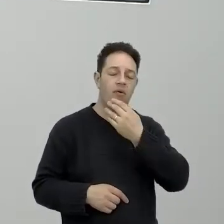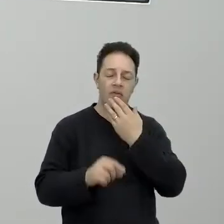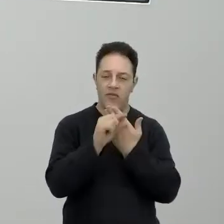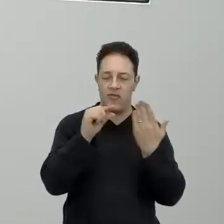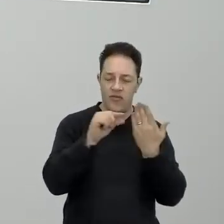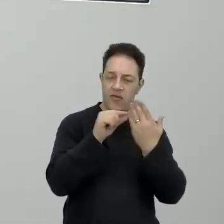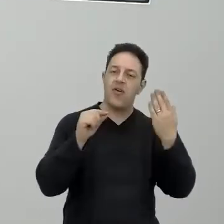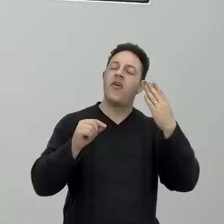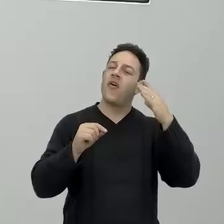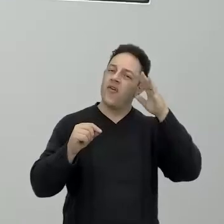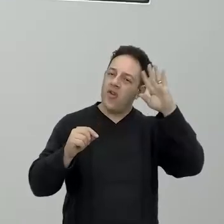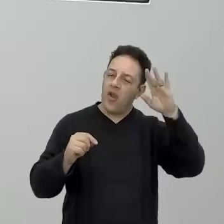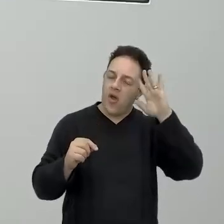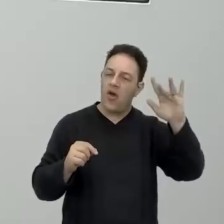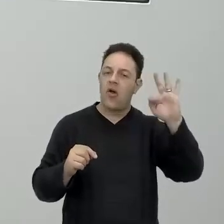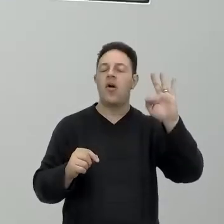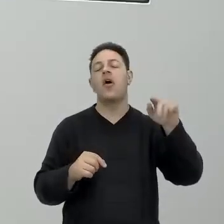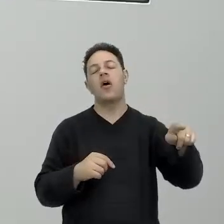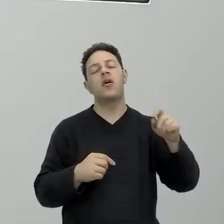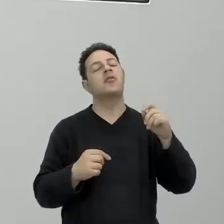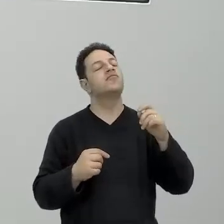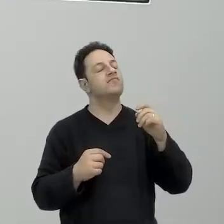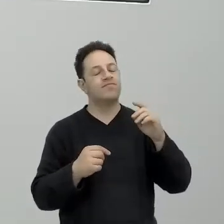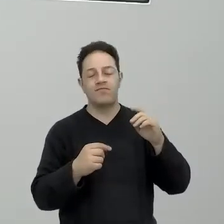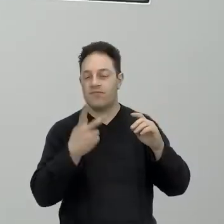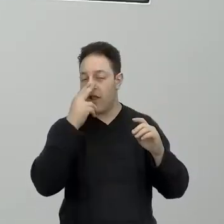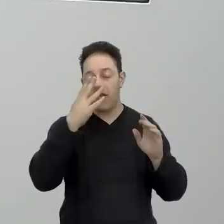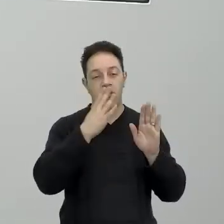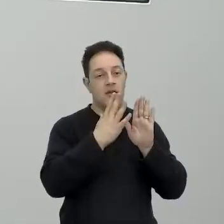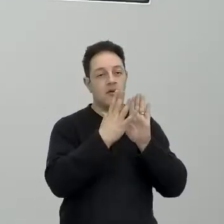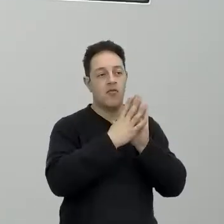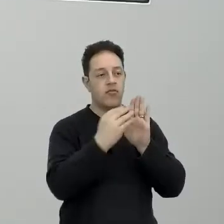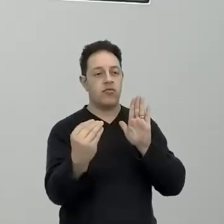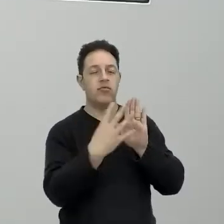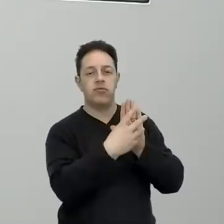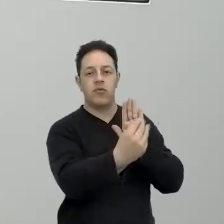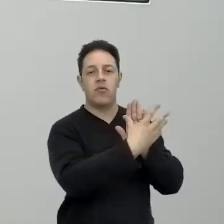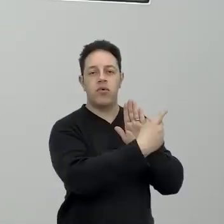uma grande projeção e que foi muito importante na história do